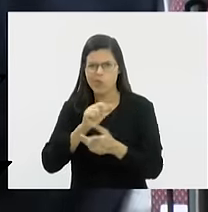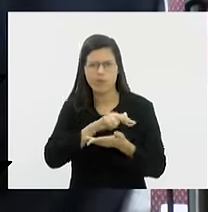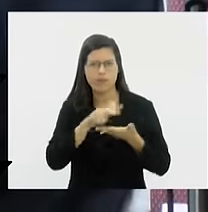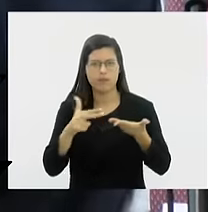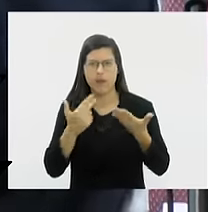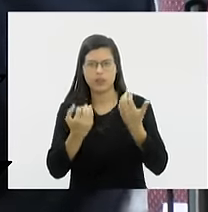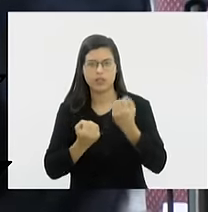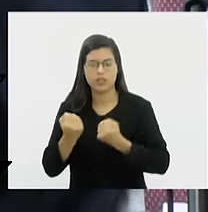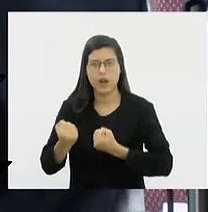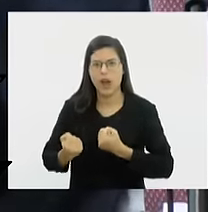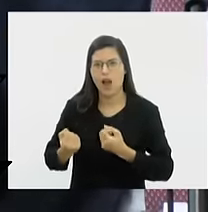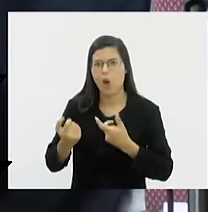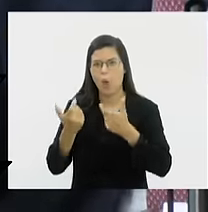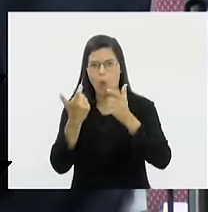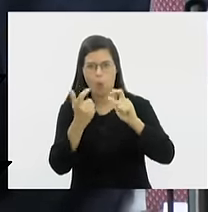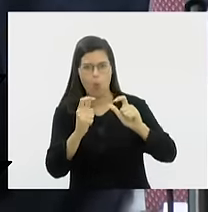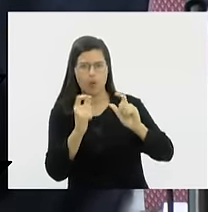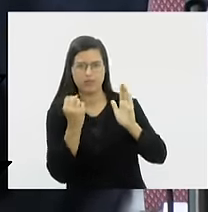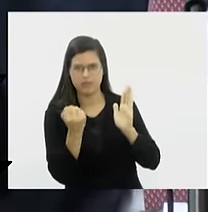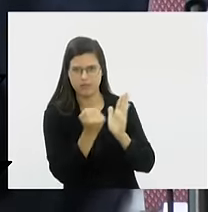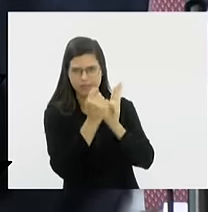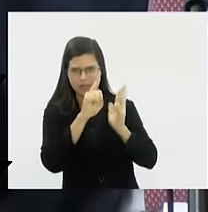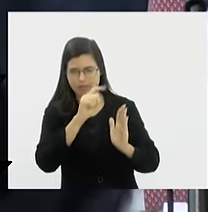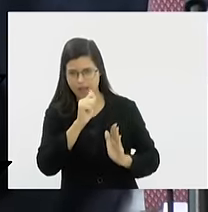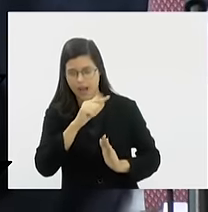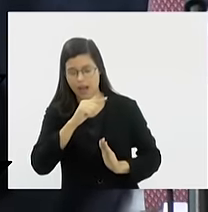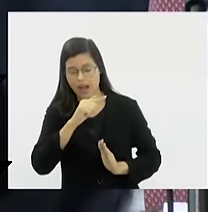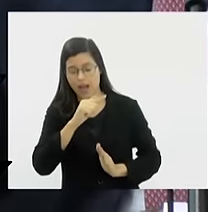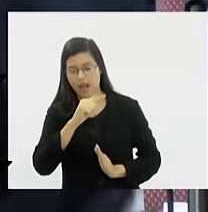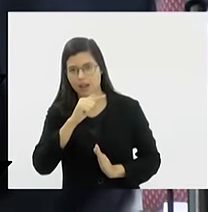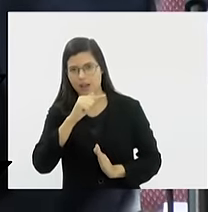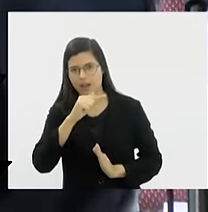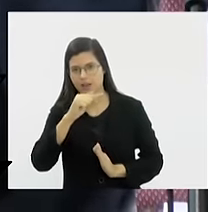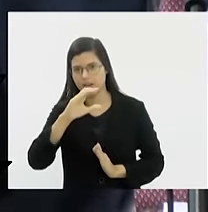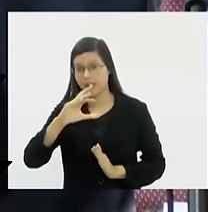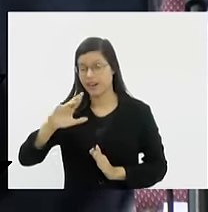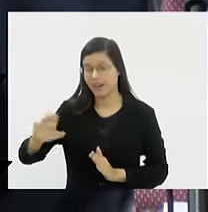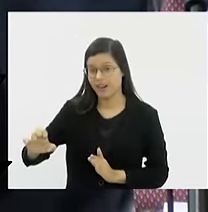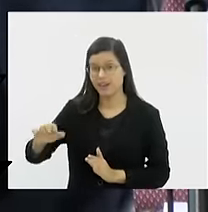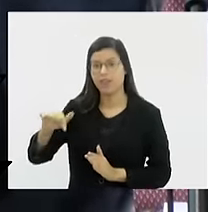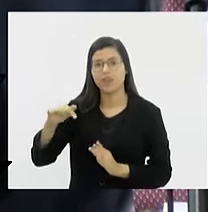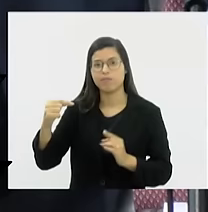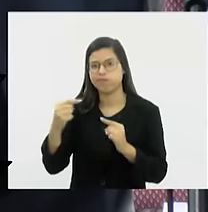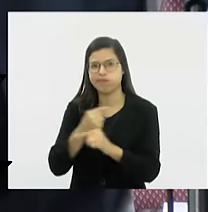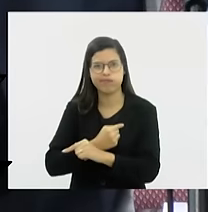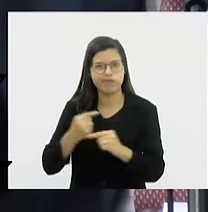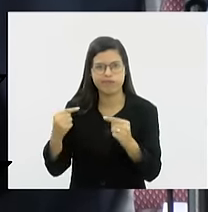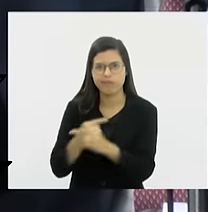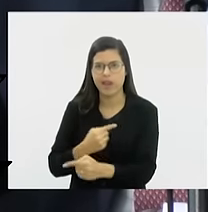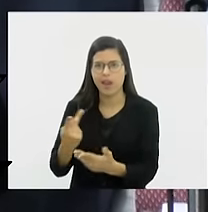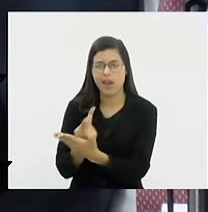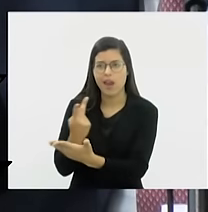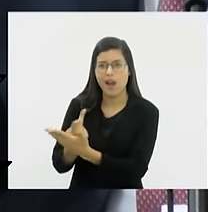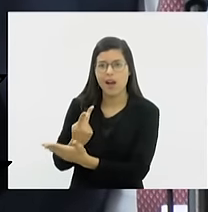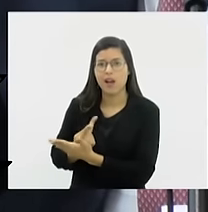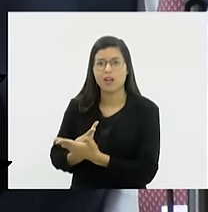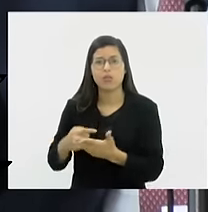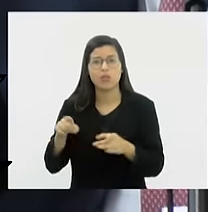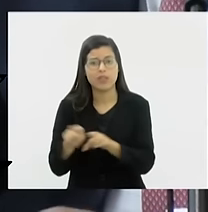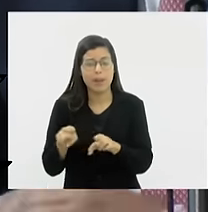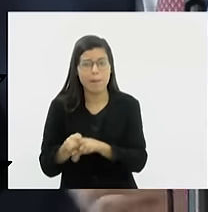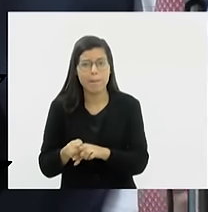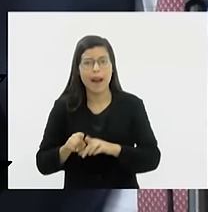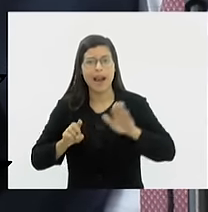lacre violado, aberto, faltando peças, veículos com leilão já agendados sem qualquer aviso prévio